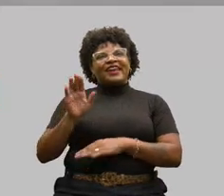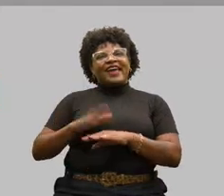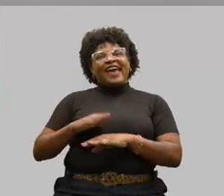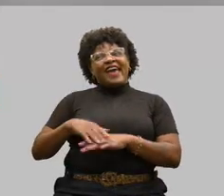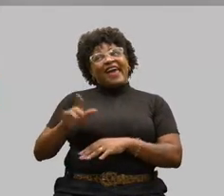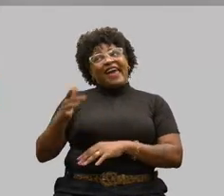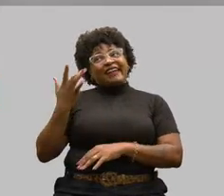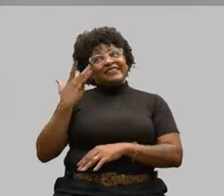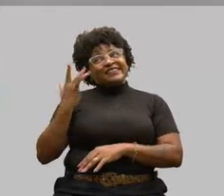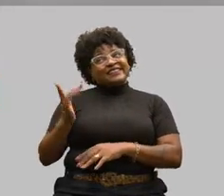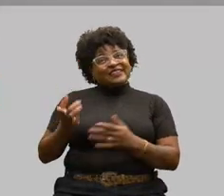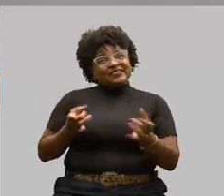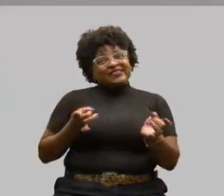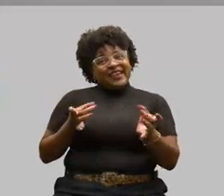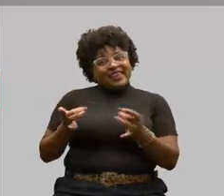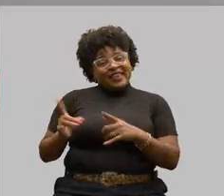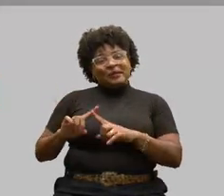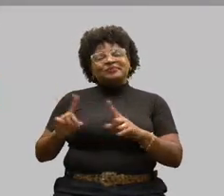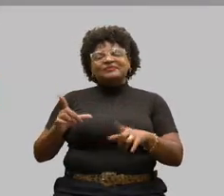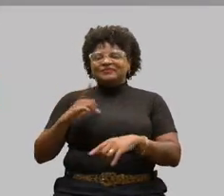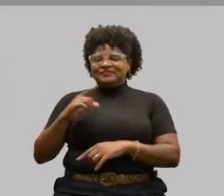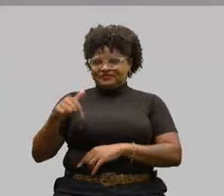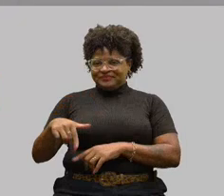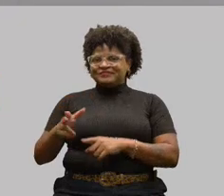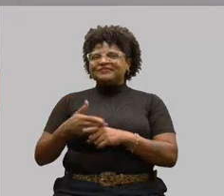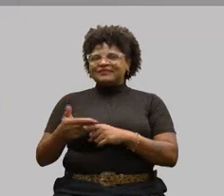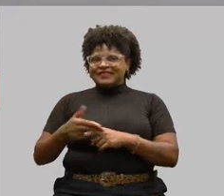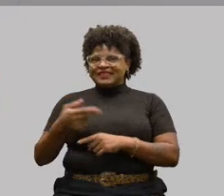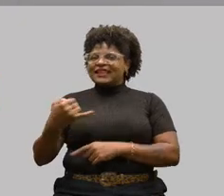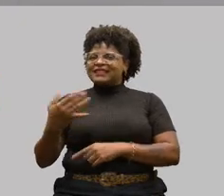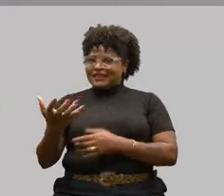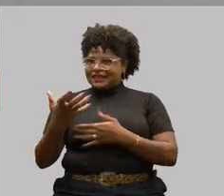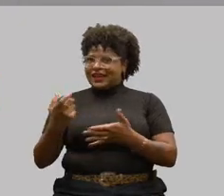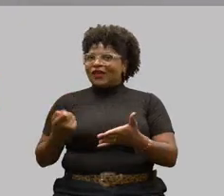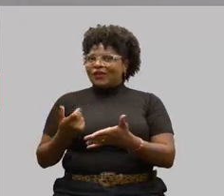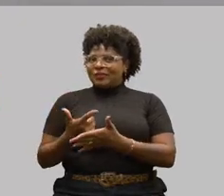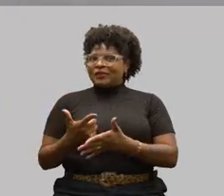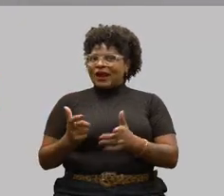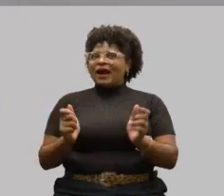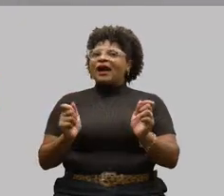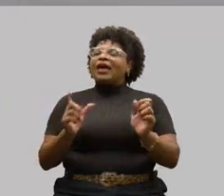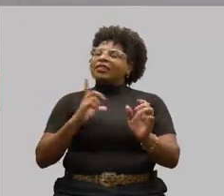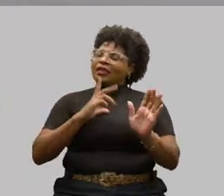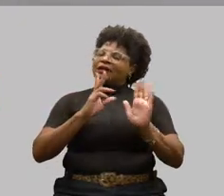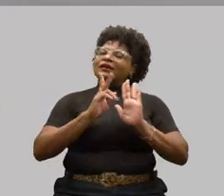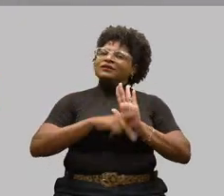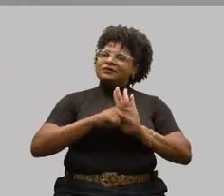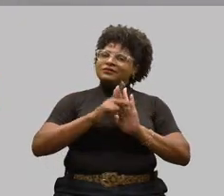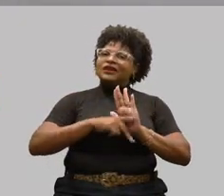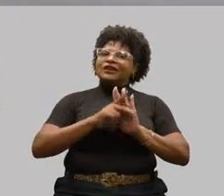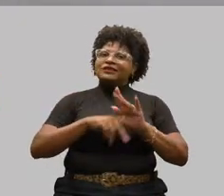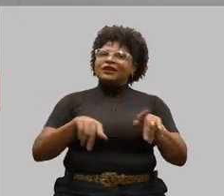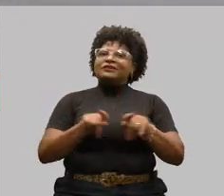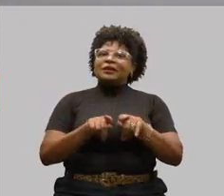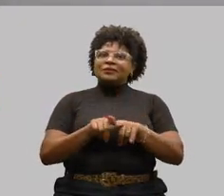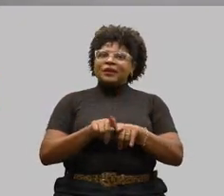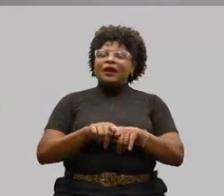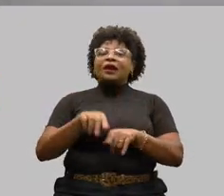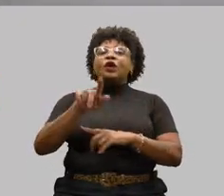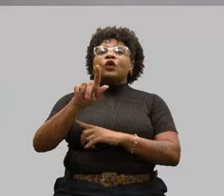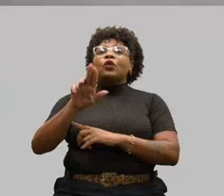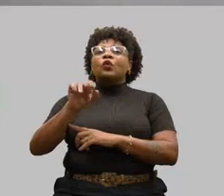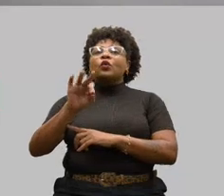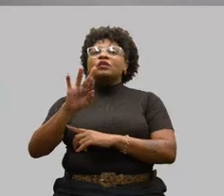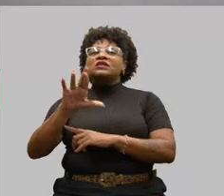ele trouxe tá aqui viu Quem quiser procurar também a gente tem esse projeto aí inclusive o Gustavo que desenvolveu